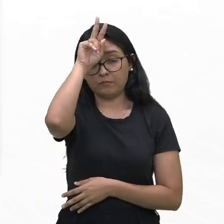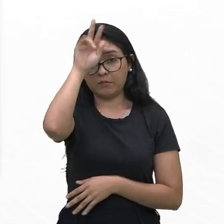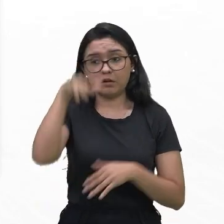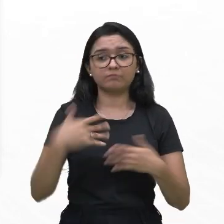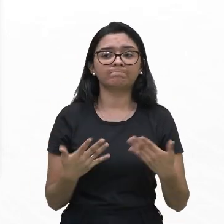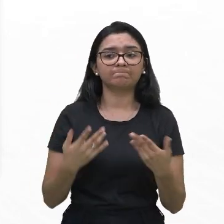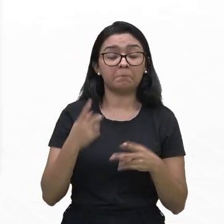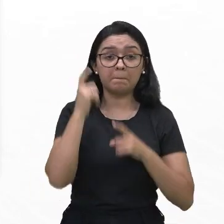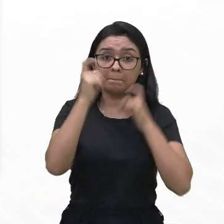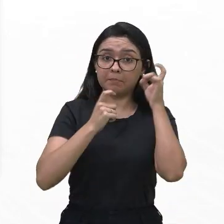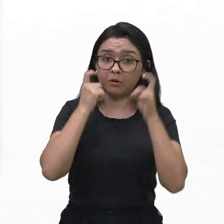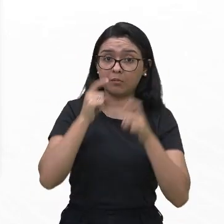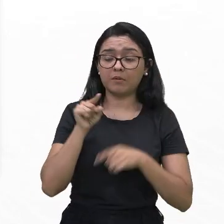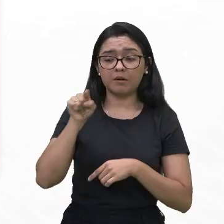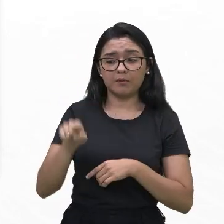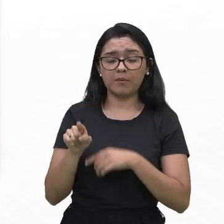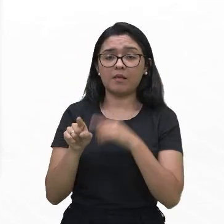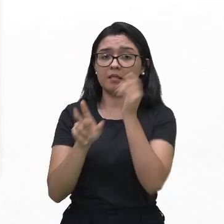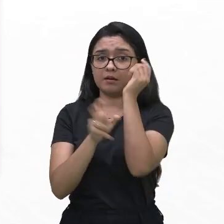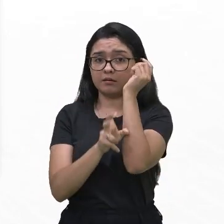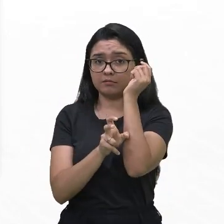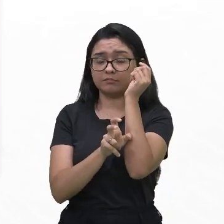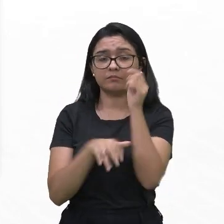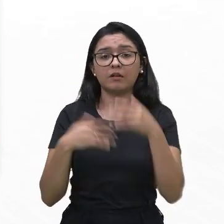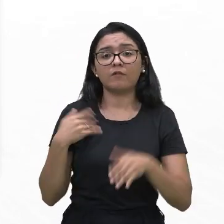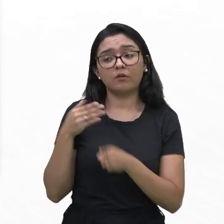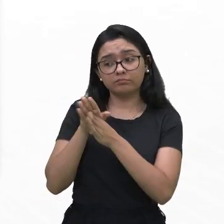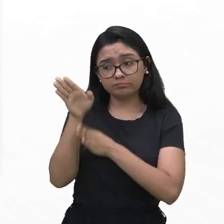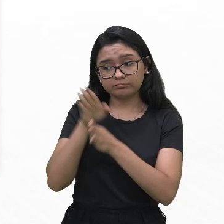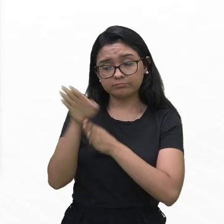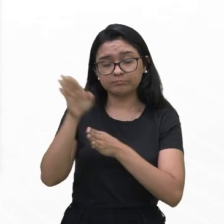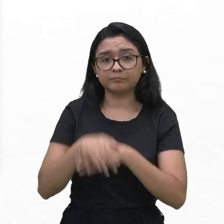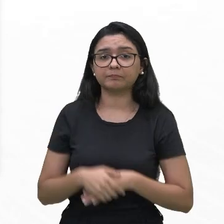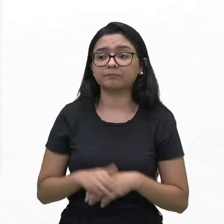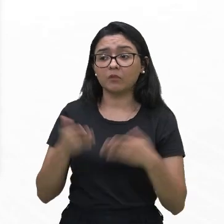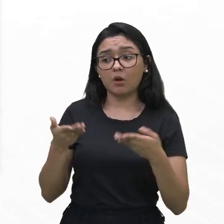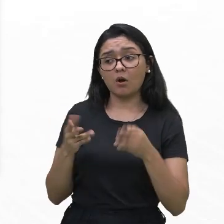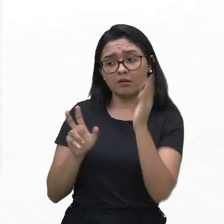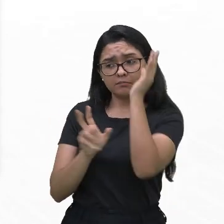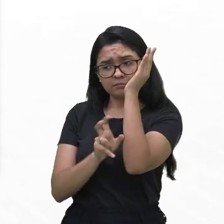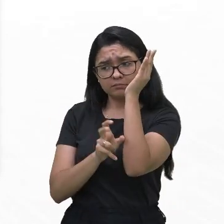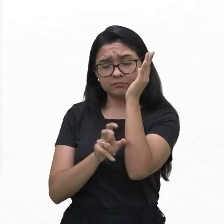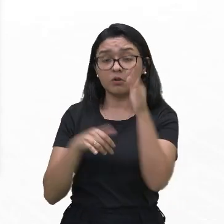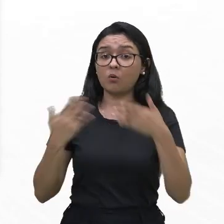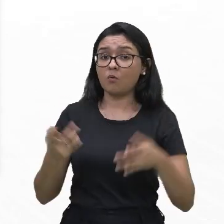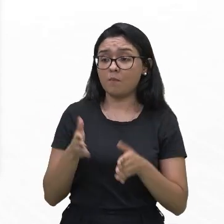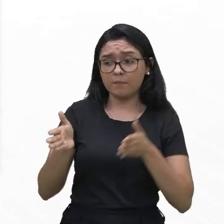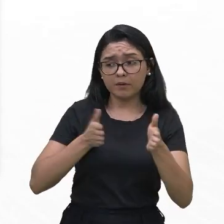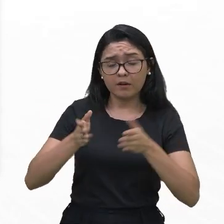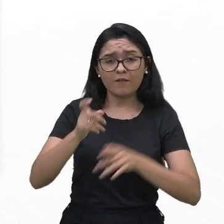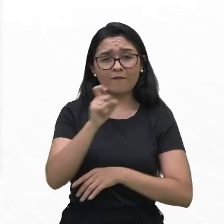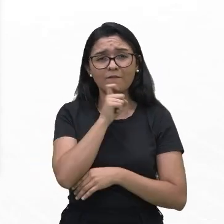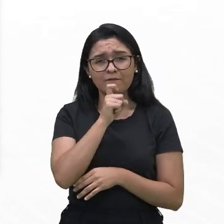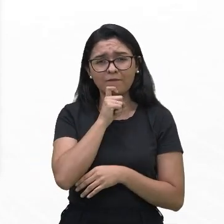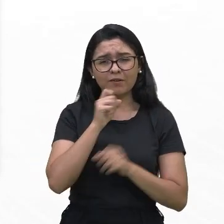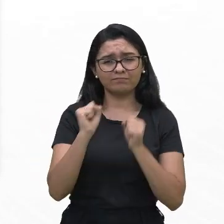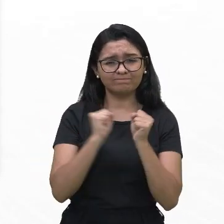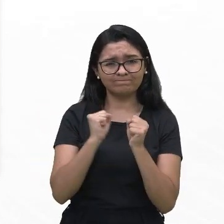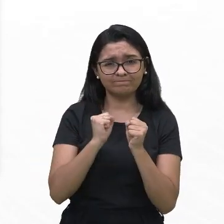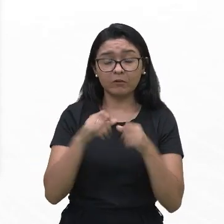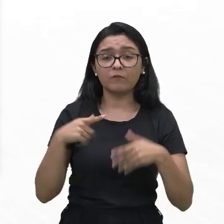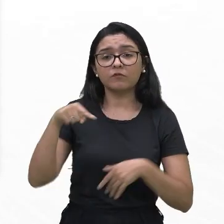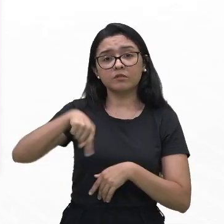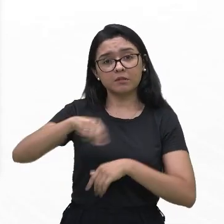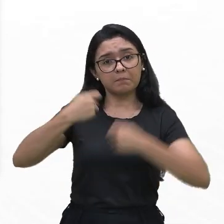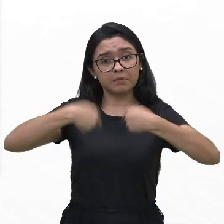receosa quanto ao destino da amiga cantora, tentou aconselhá-la. Cigarra, o inverno está próximo. Você precisa